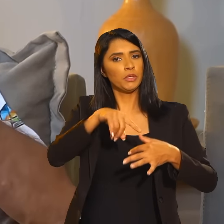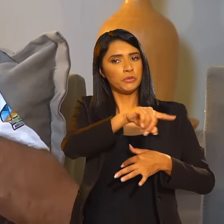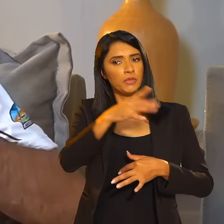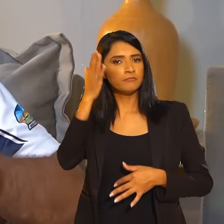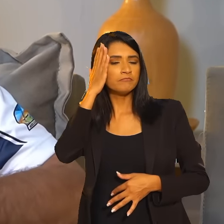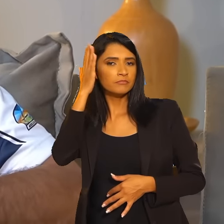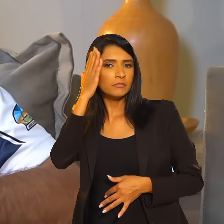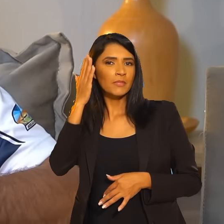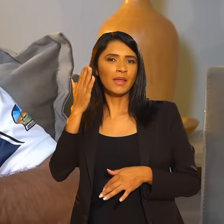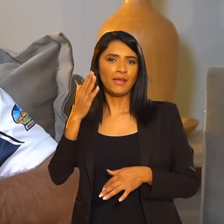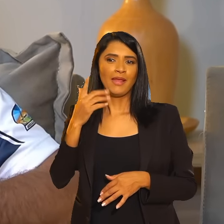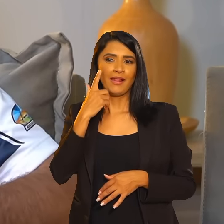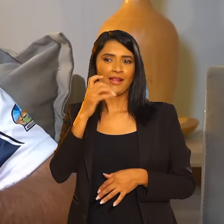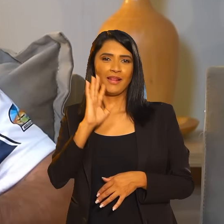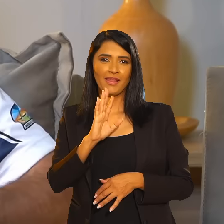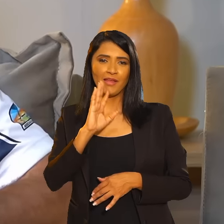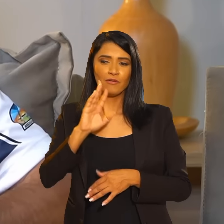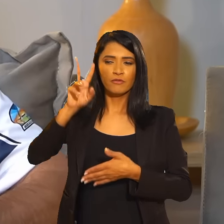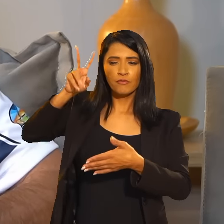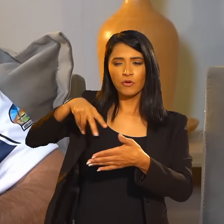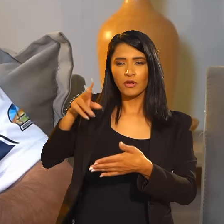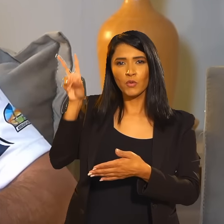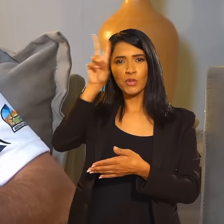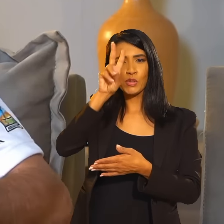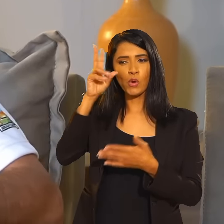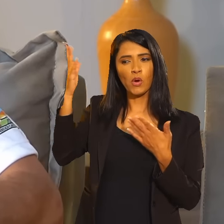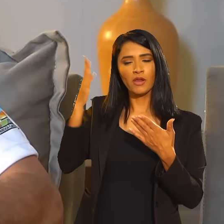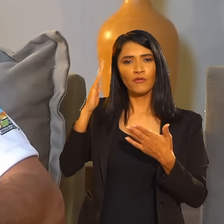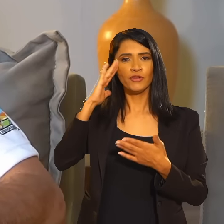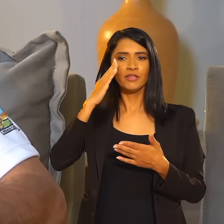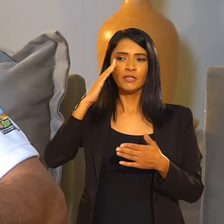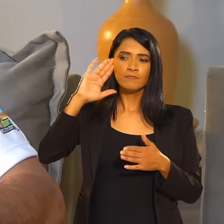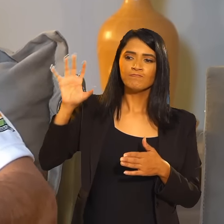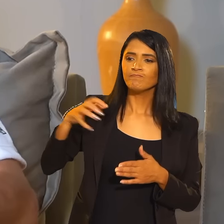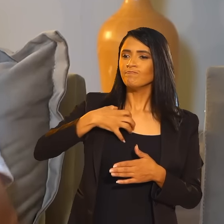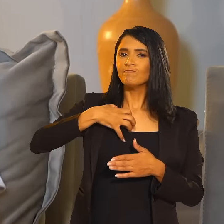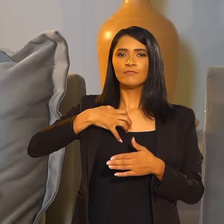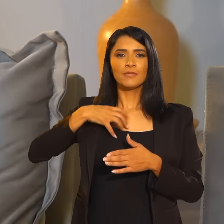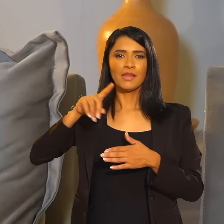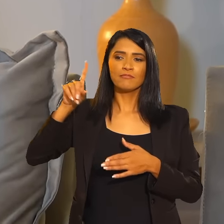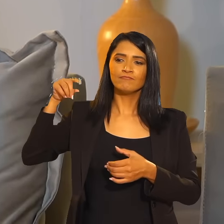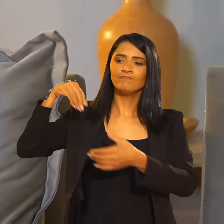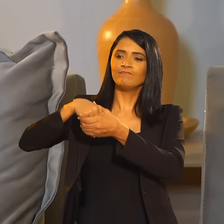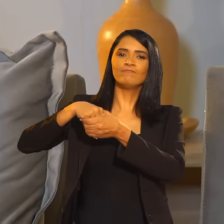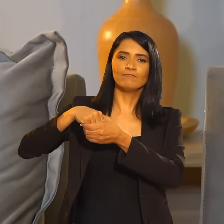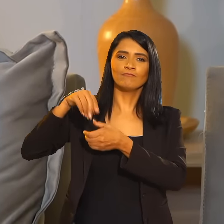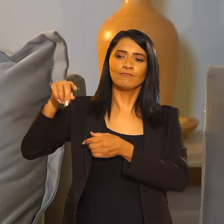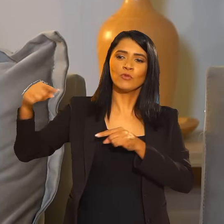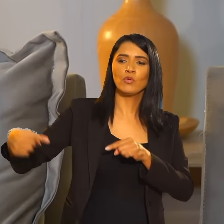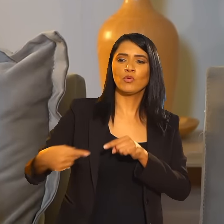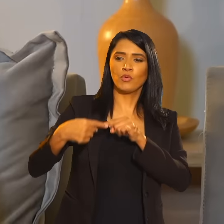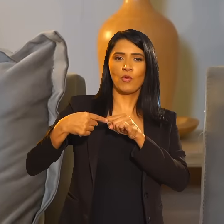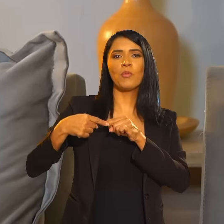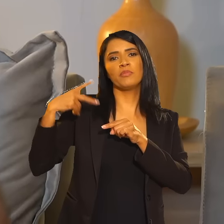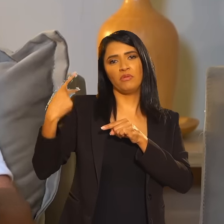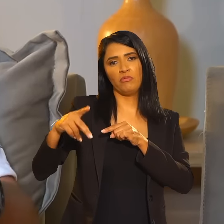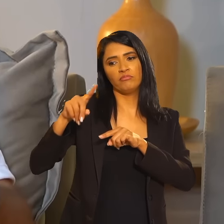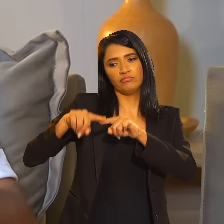eu vou ler uma parábola e eu vou interpretar de um jeito porque a minha vida, às vezes, está enraizada em alguma coisa.